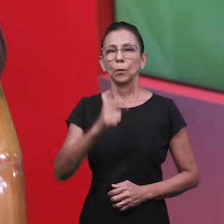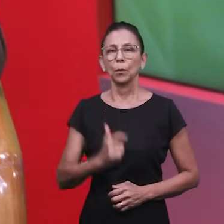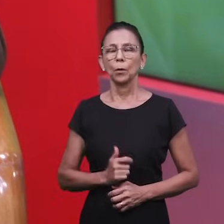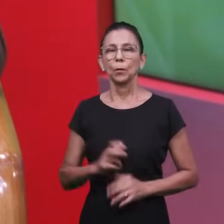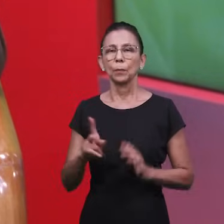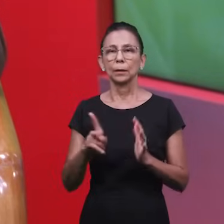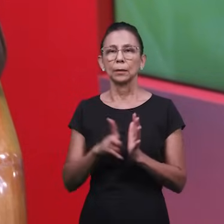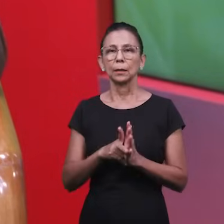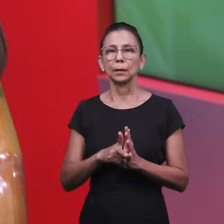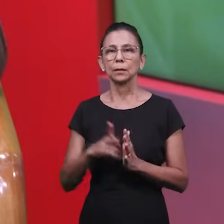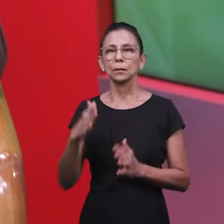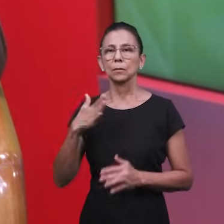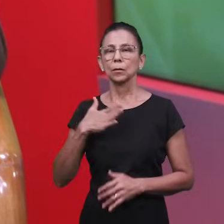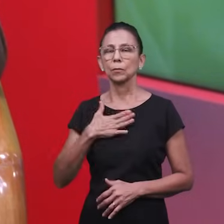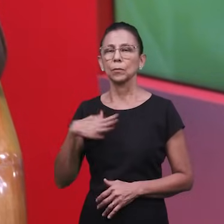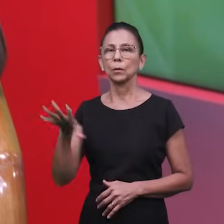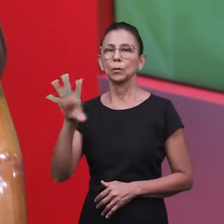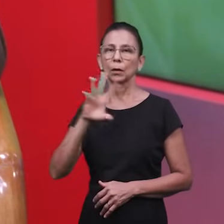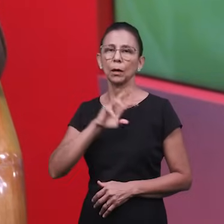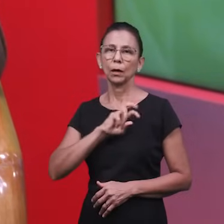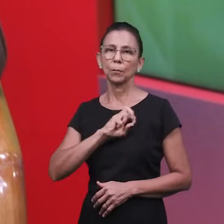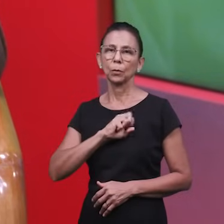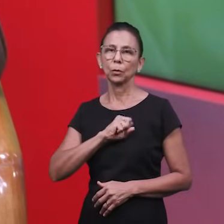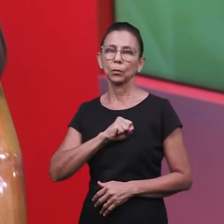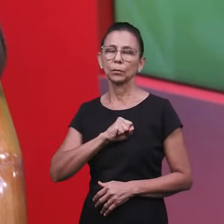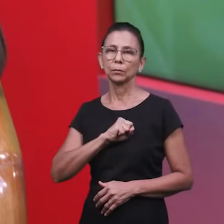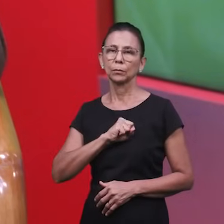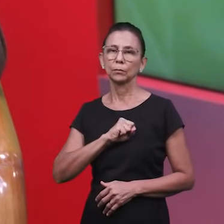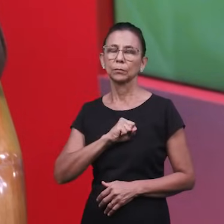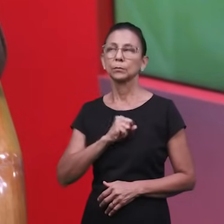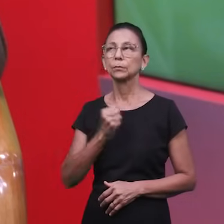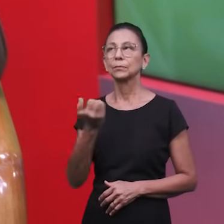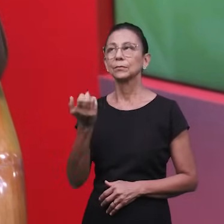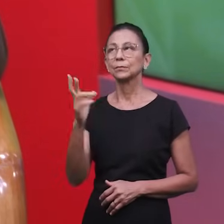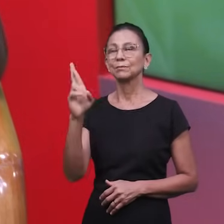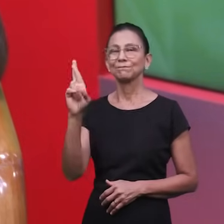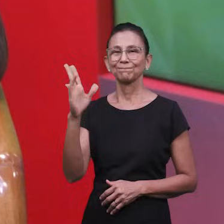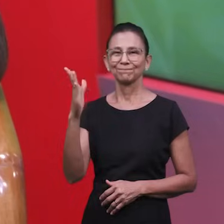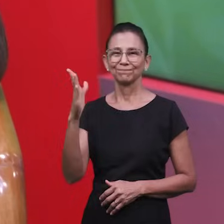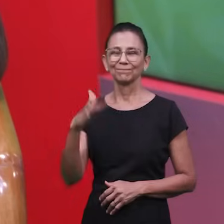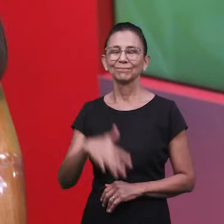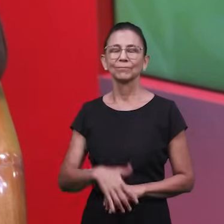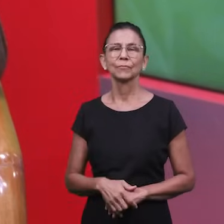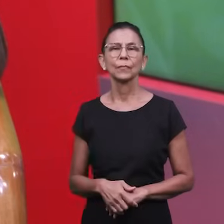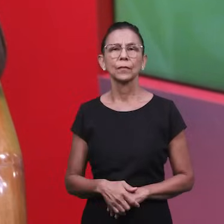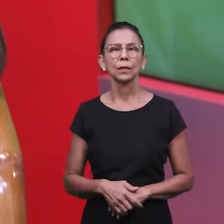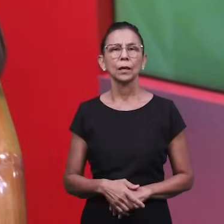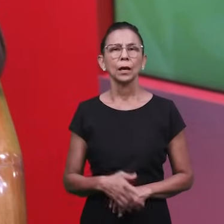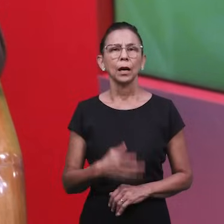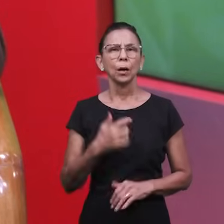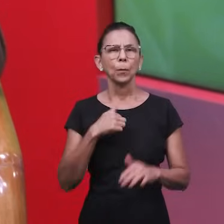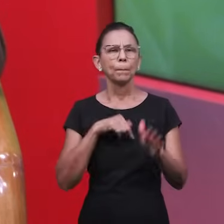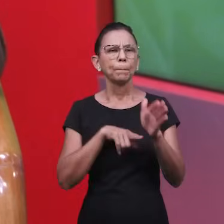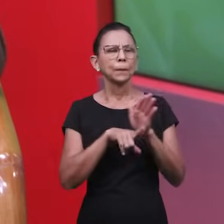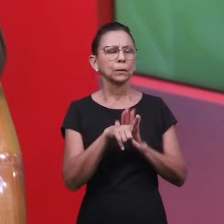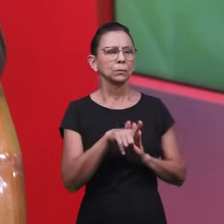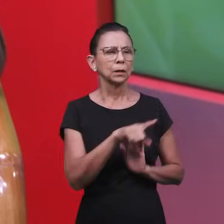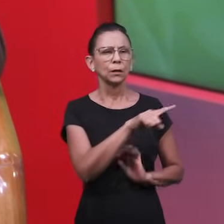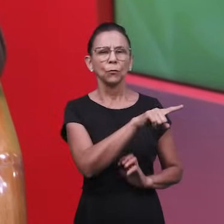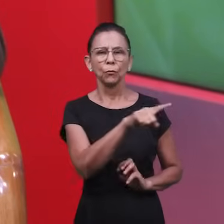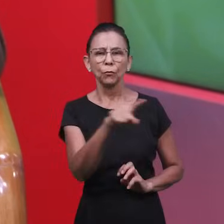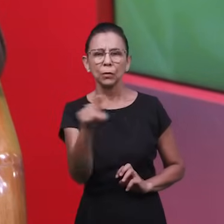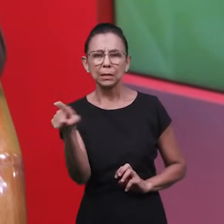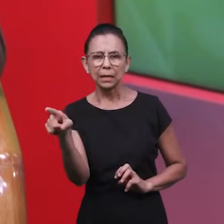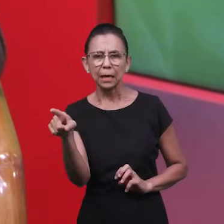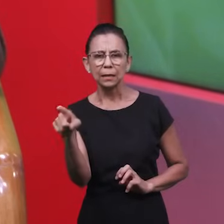louvor. Quando terminou o louvor, eu falei para a igreja assim, os irmãos entenderam o que nós cantamos?